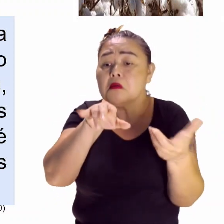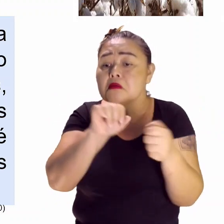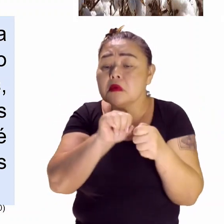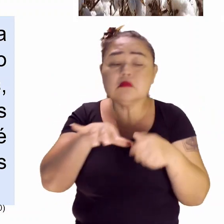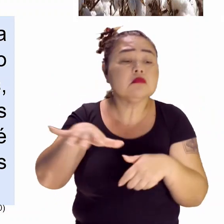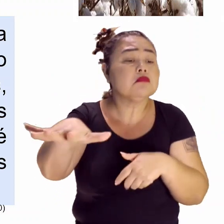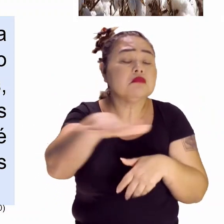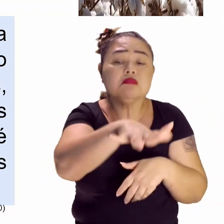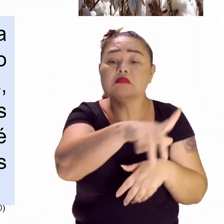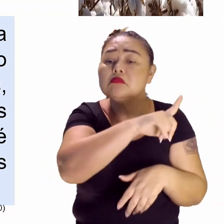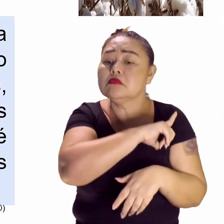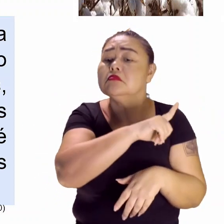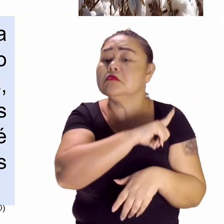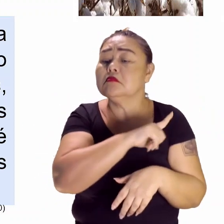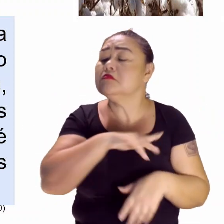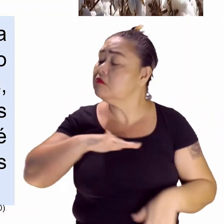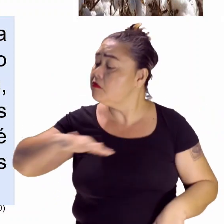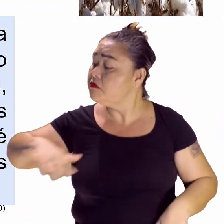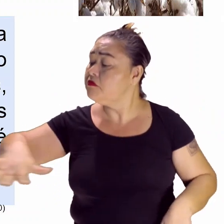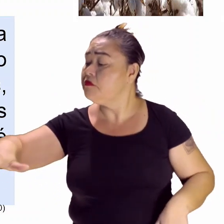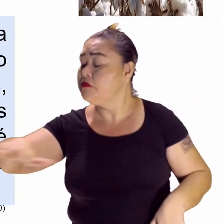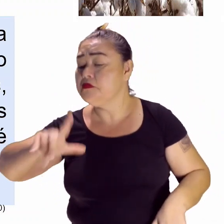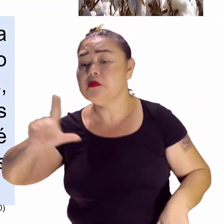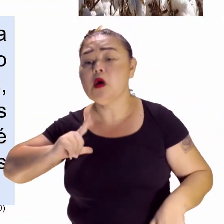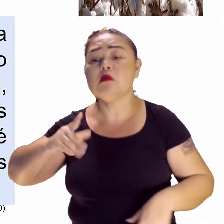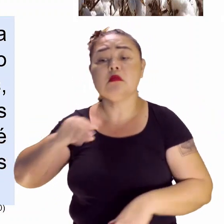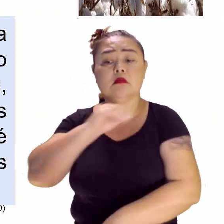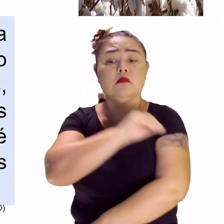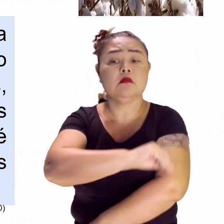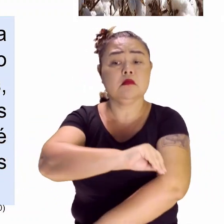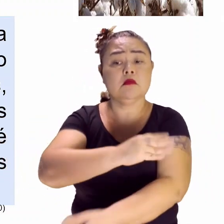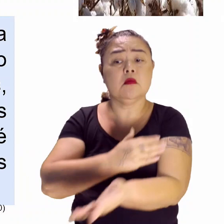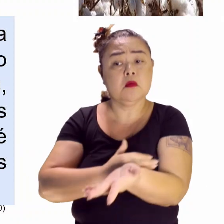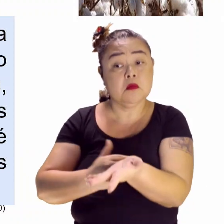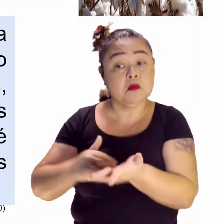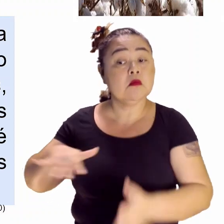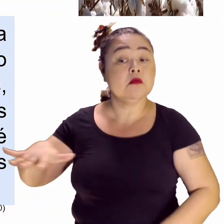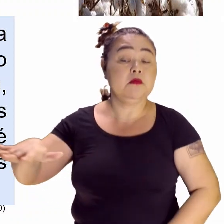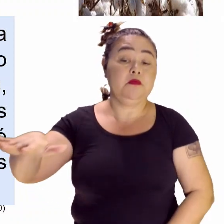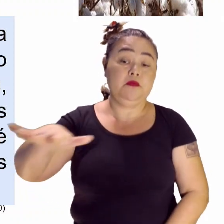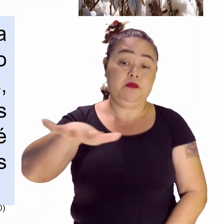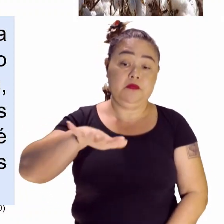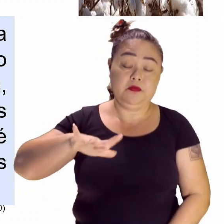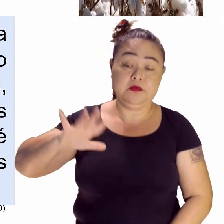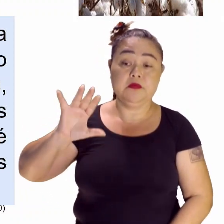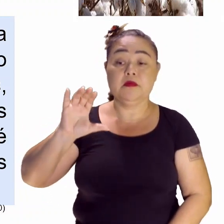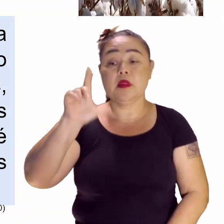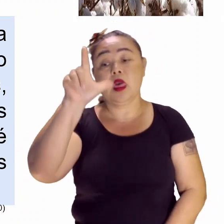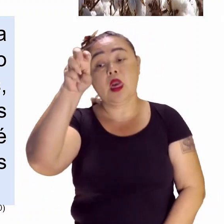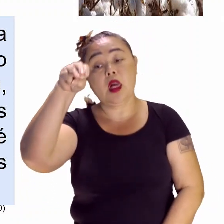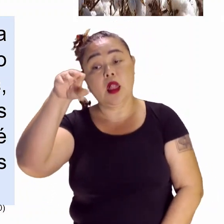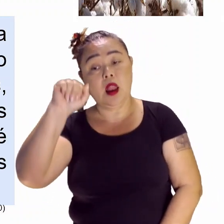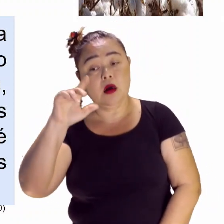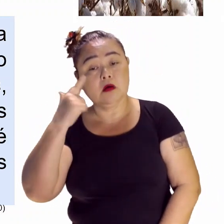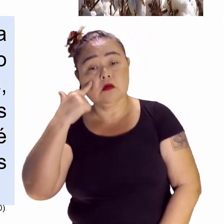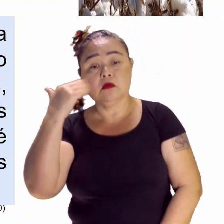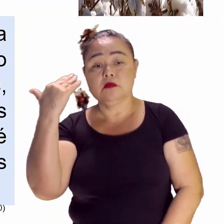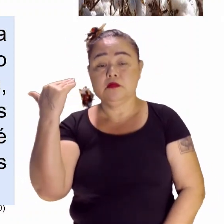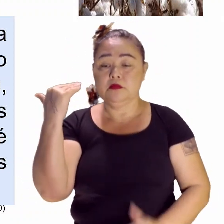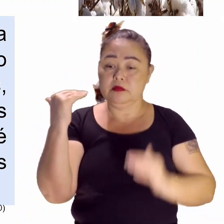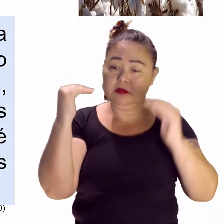área de Rondônia tem áreas apropriadas para algodão Então essa área por conta de um clima já bem